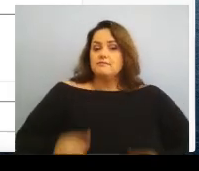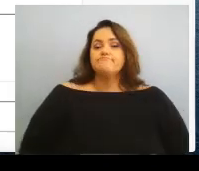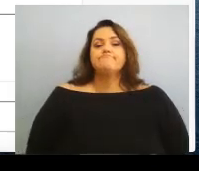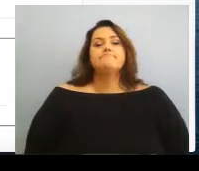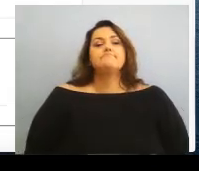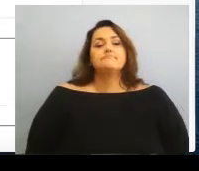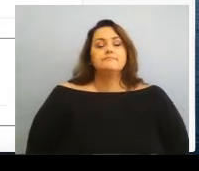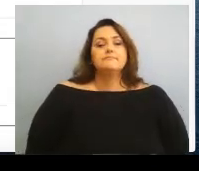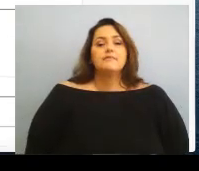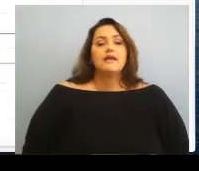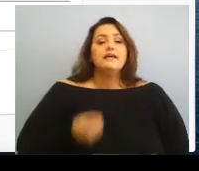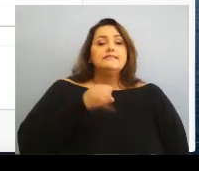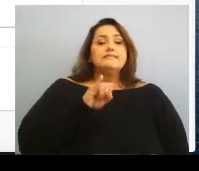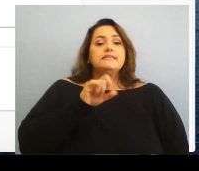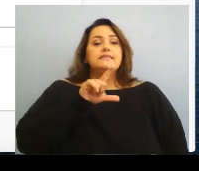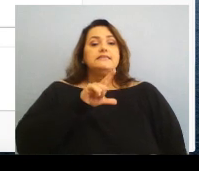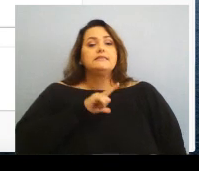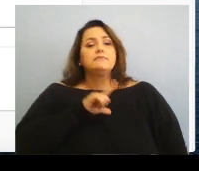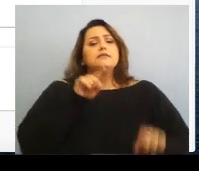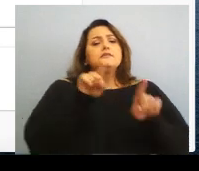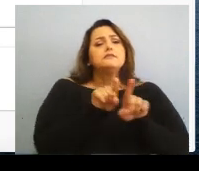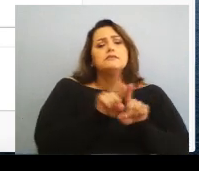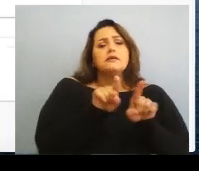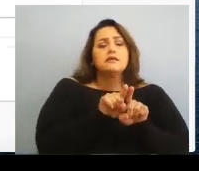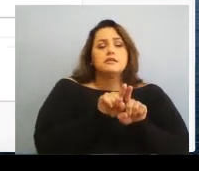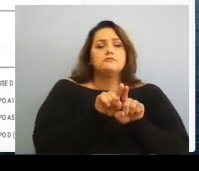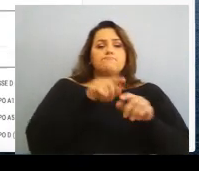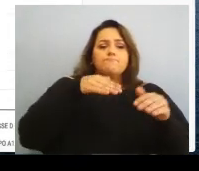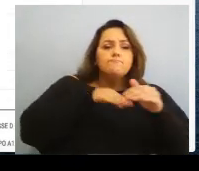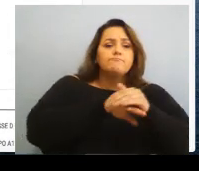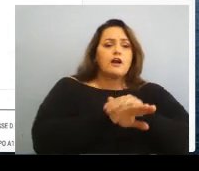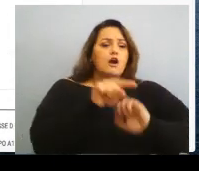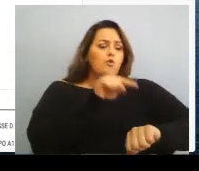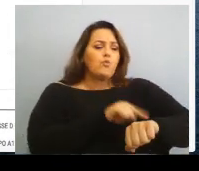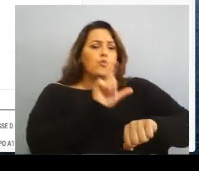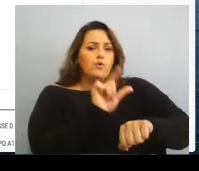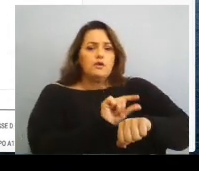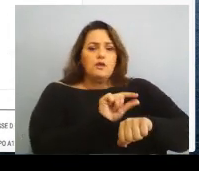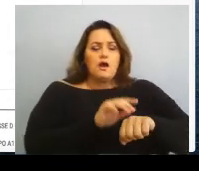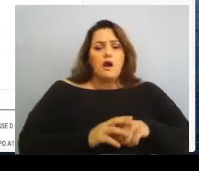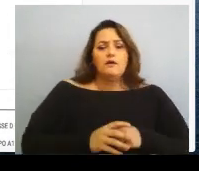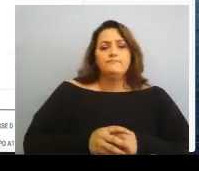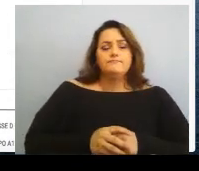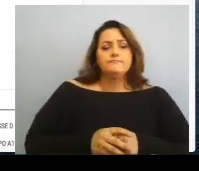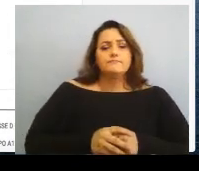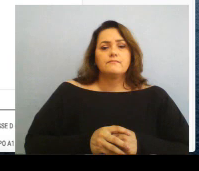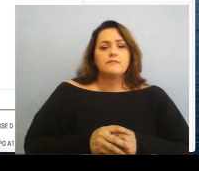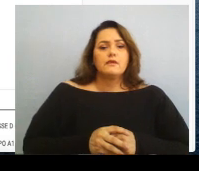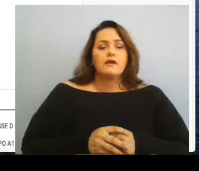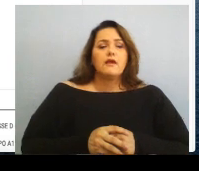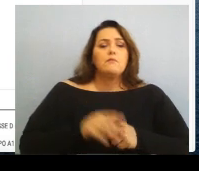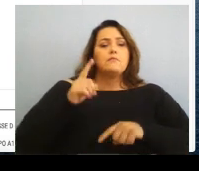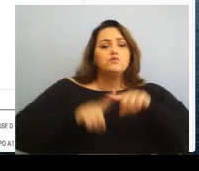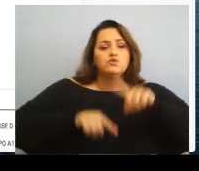aplicável. E se você também for um armazenador temporário ou ter armazenamento temporário como parte